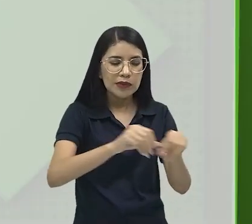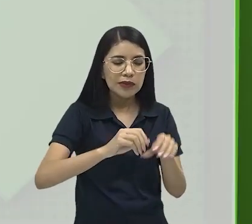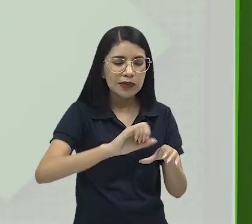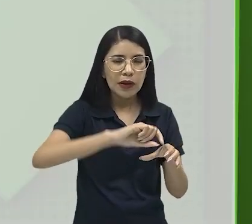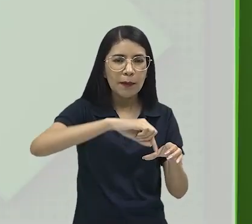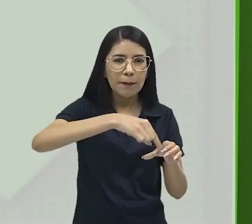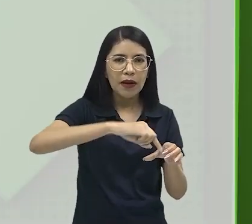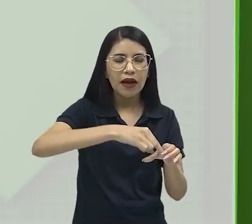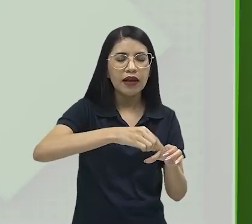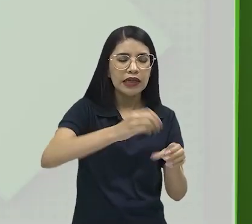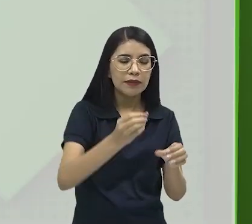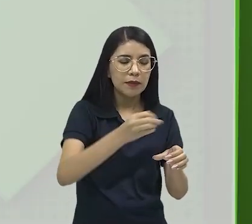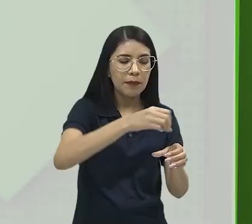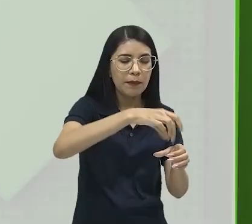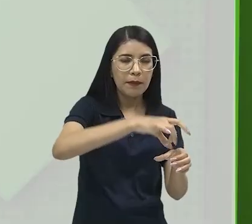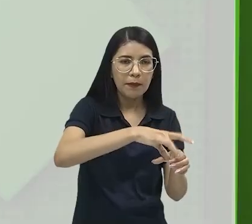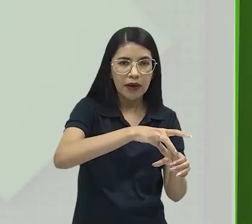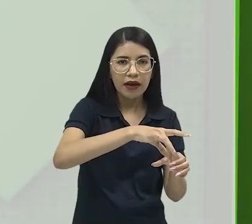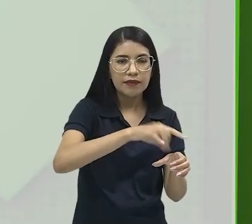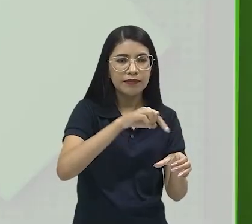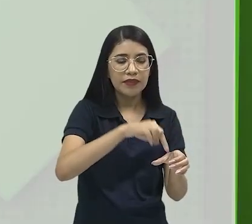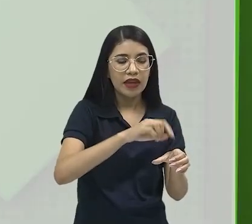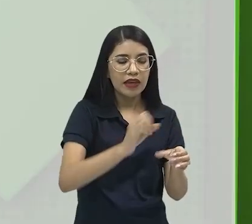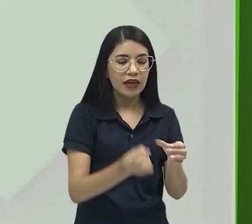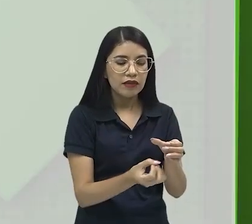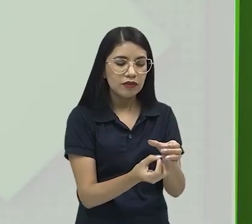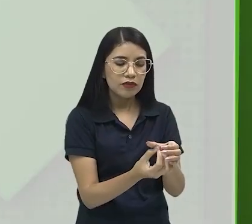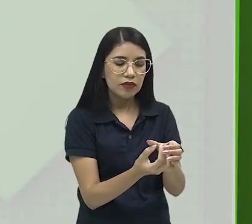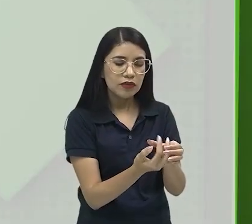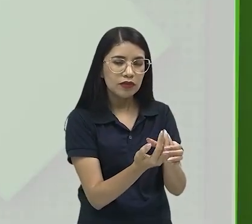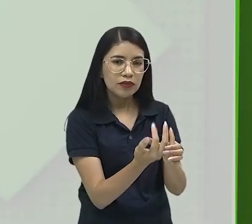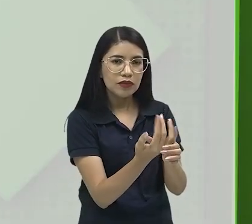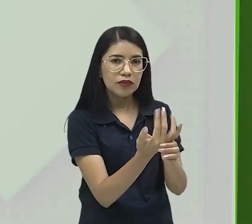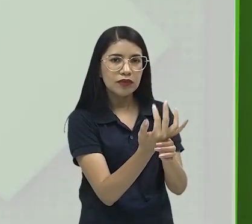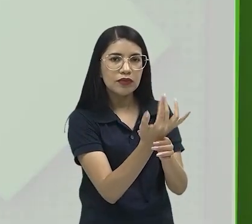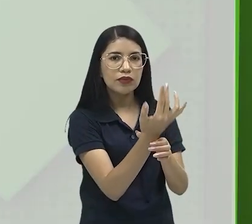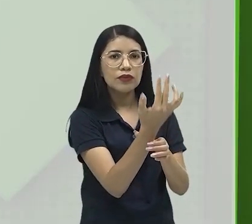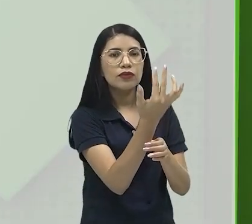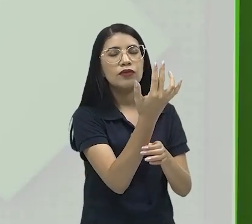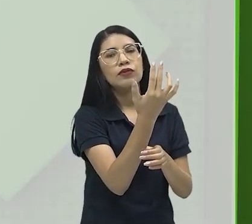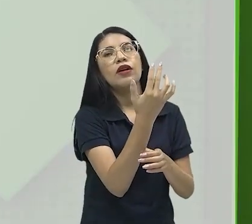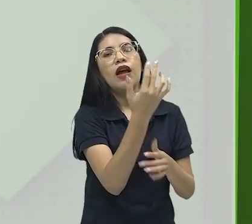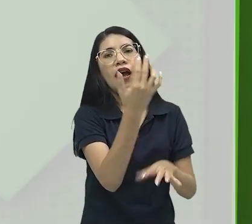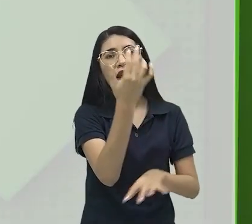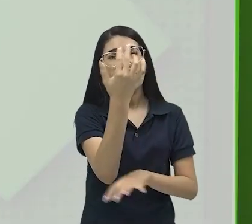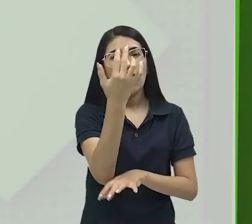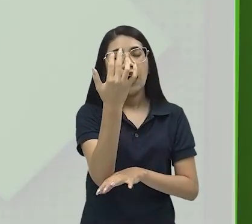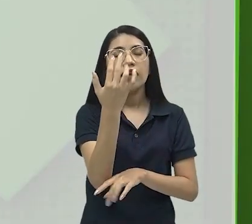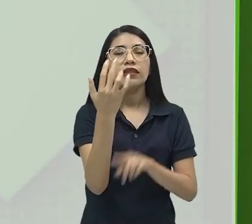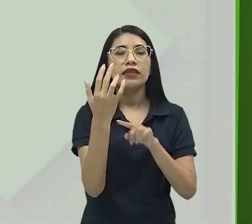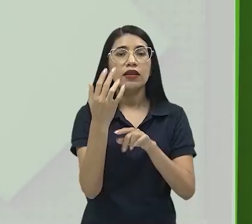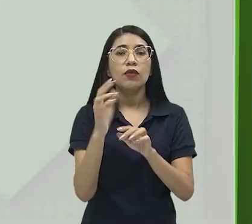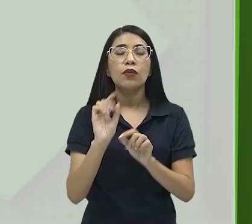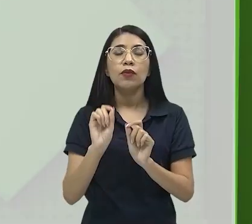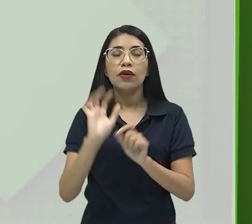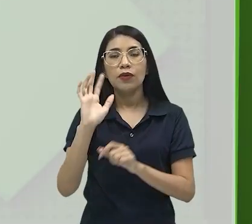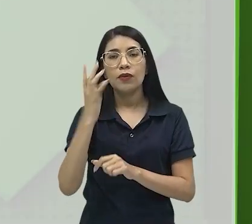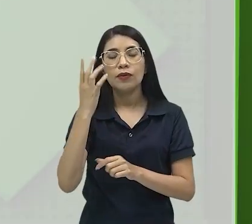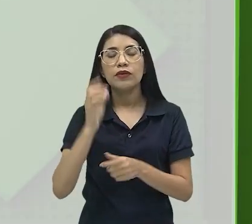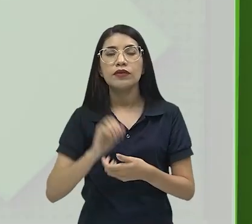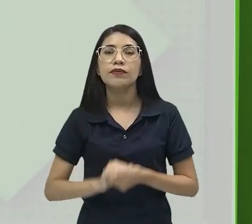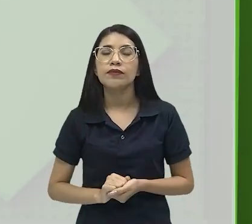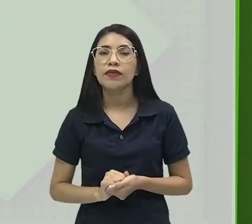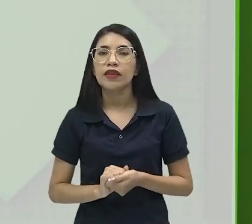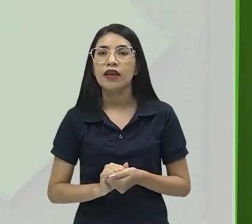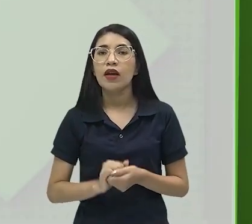de planta conseguiu se desenvolver, enraizar e criar folhas, ali ocorreu uma